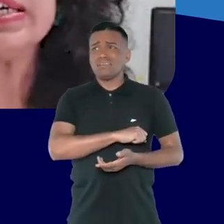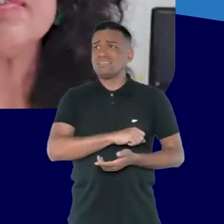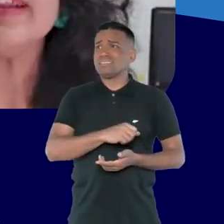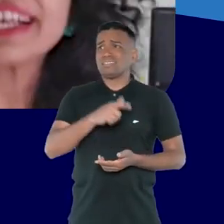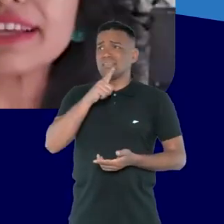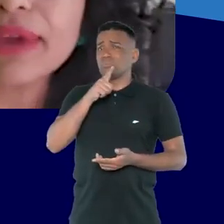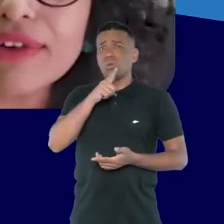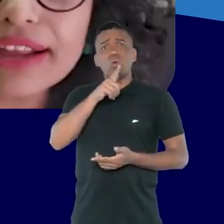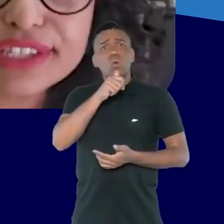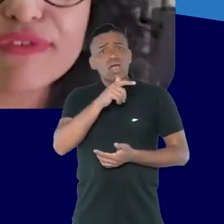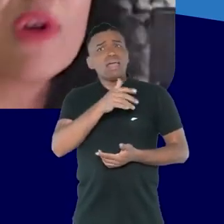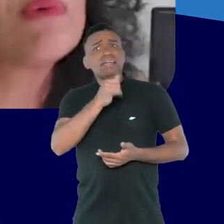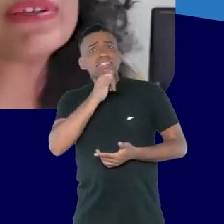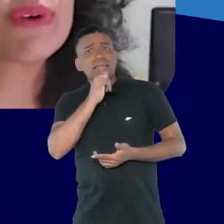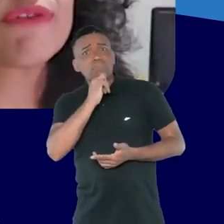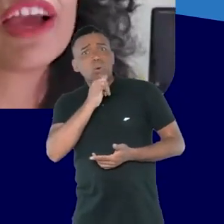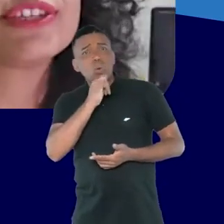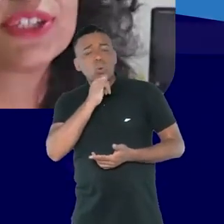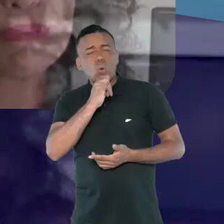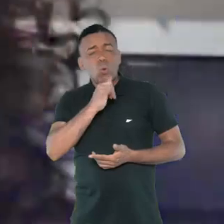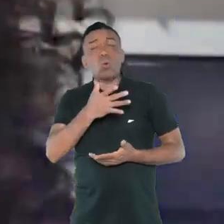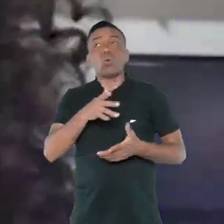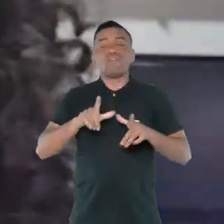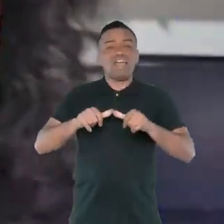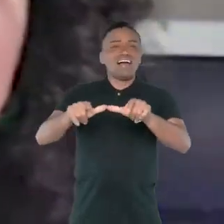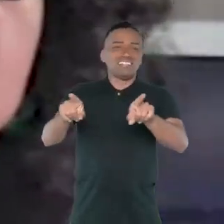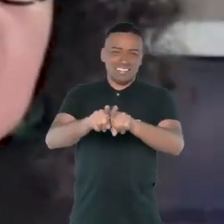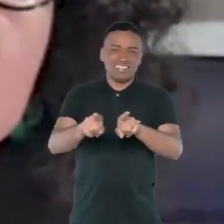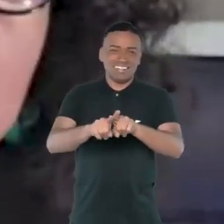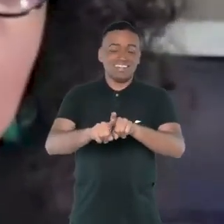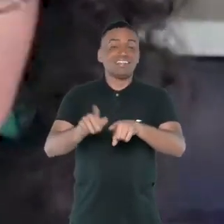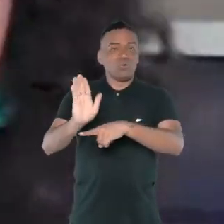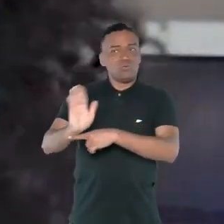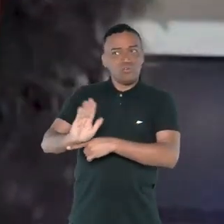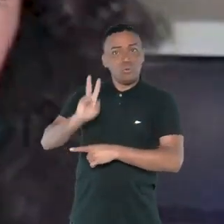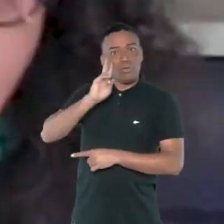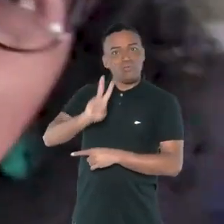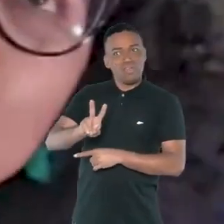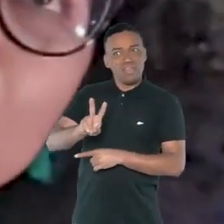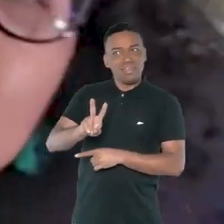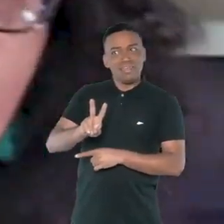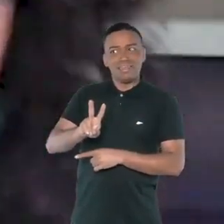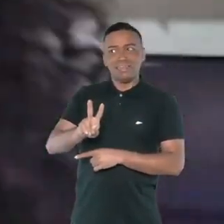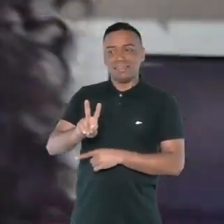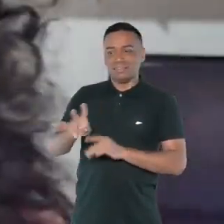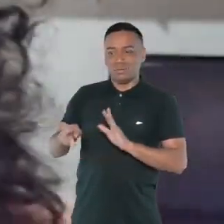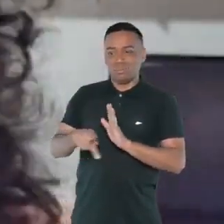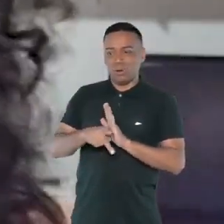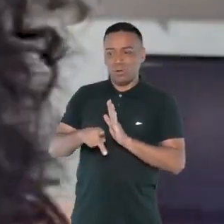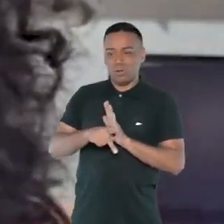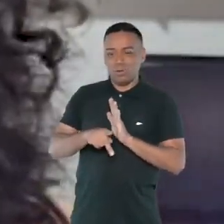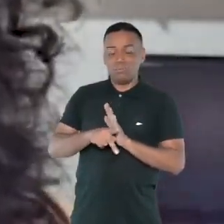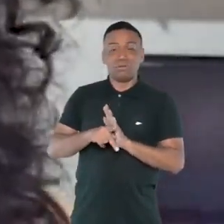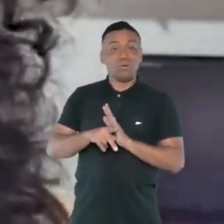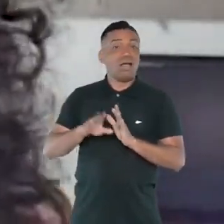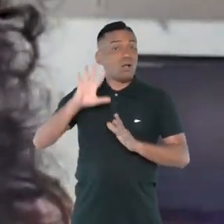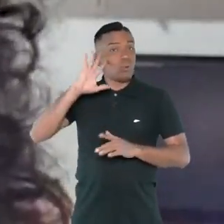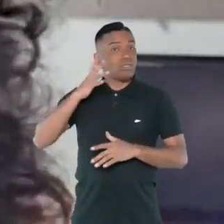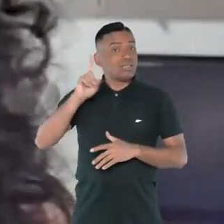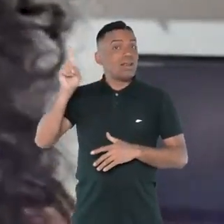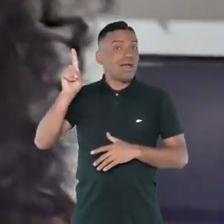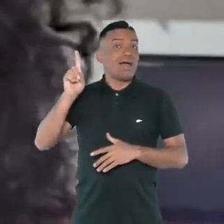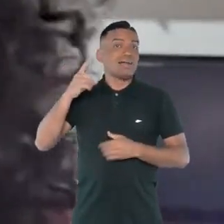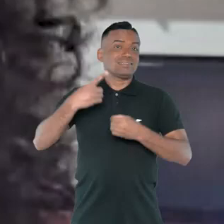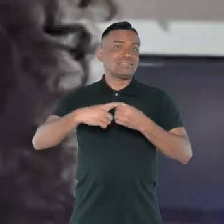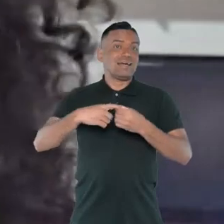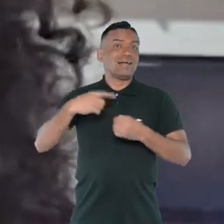e tal. Falei, quer saber? Eu quero escrever um romance com viagem também. E eu tinha visto um outro filme que também, que